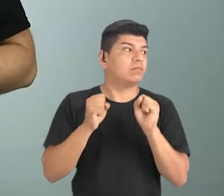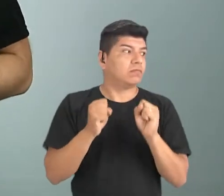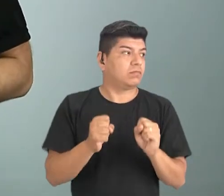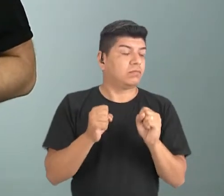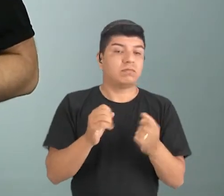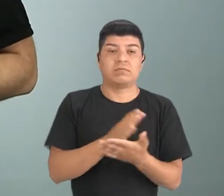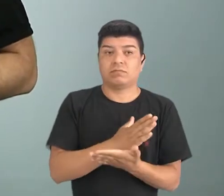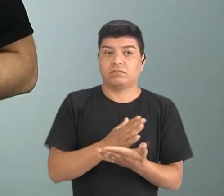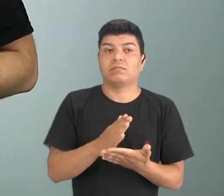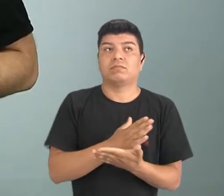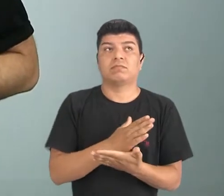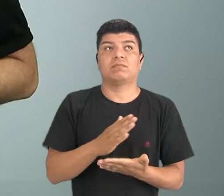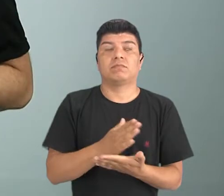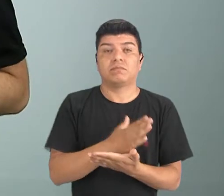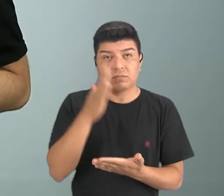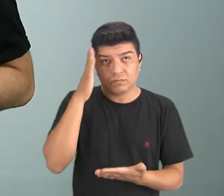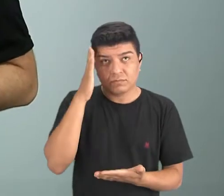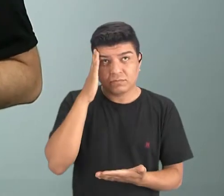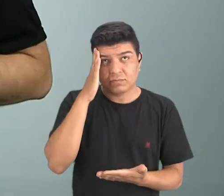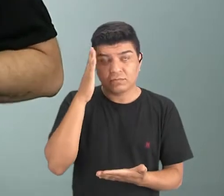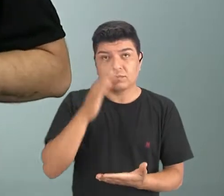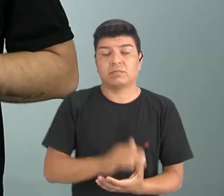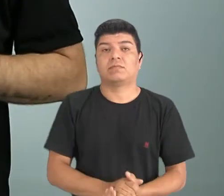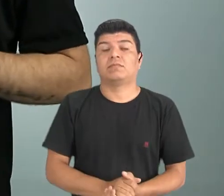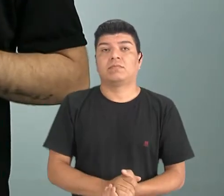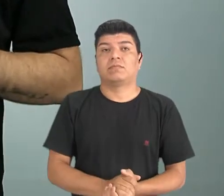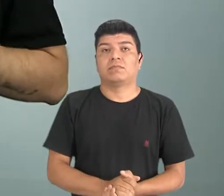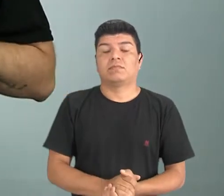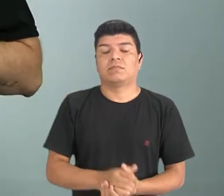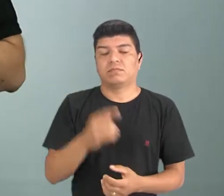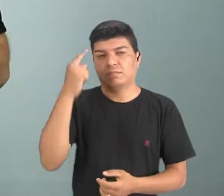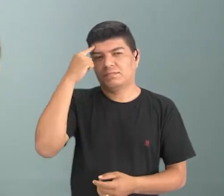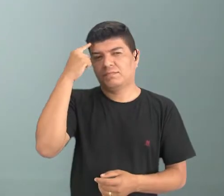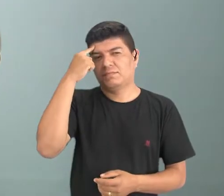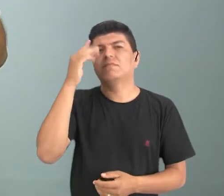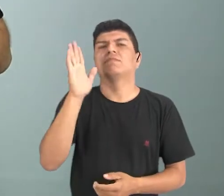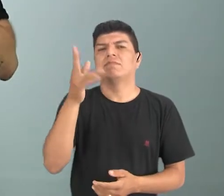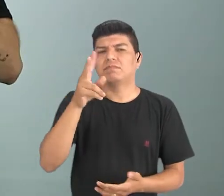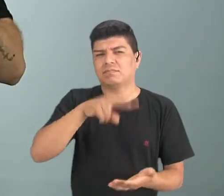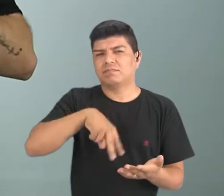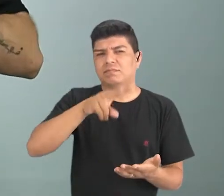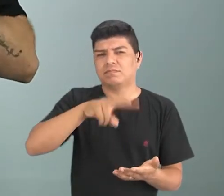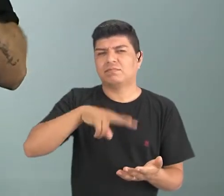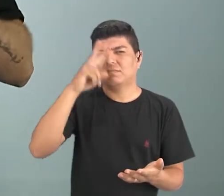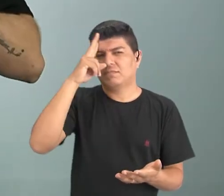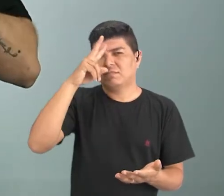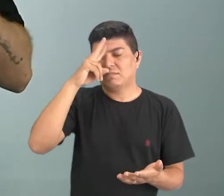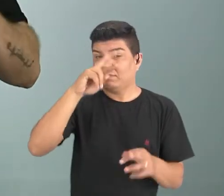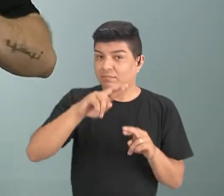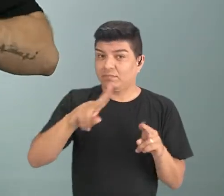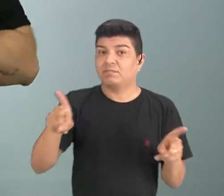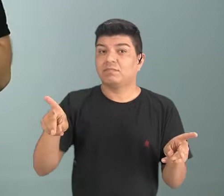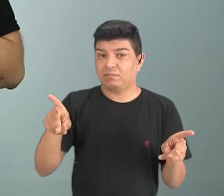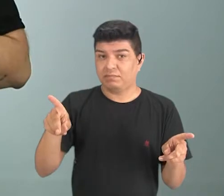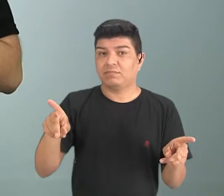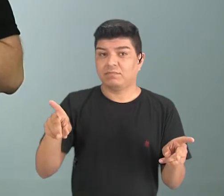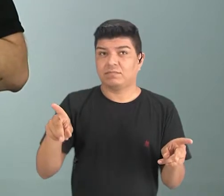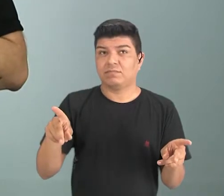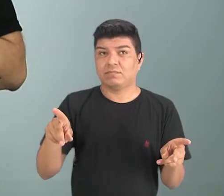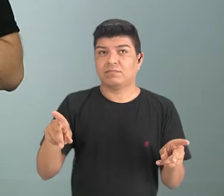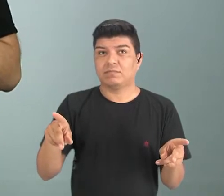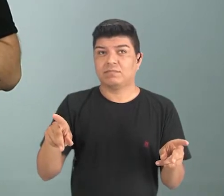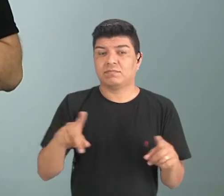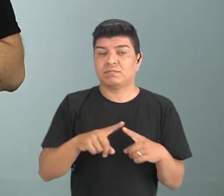algumas situações. Vocês sabiam disso? Então você pode pensar assim, ah, eu já li essa história de outra forma, com algumas